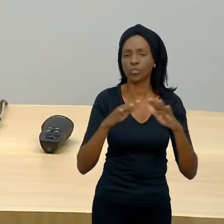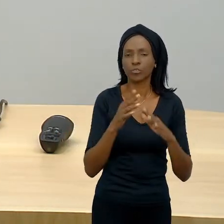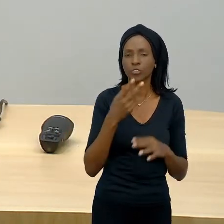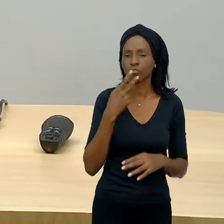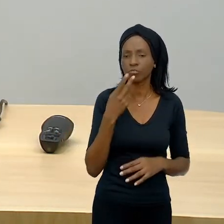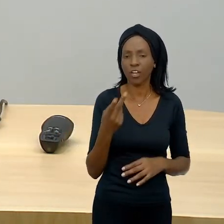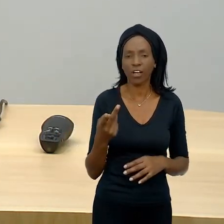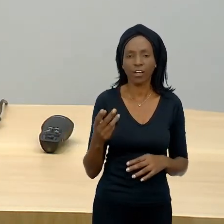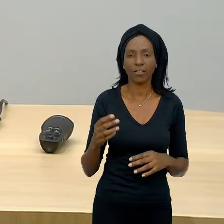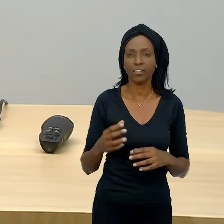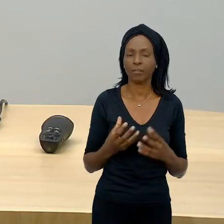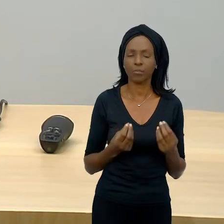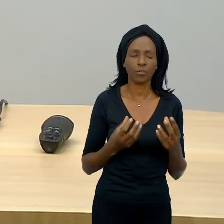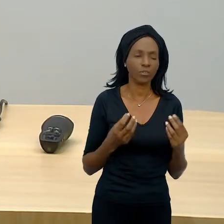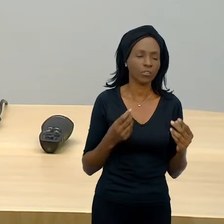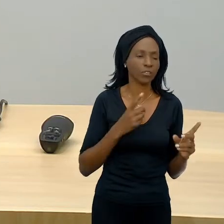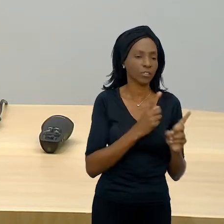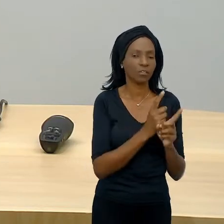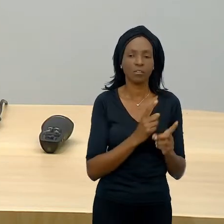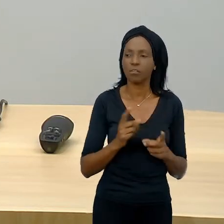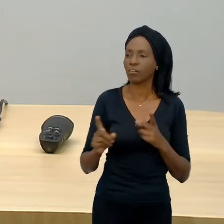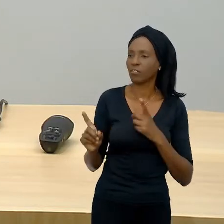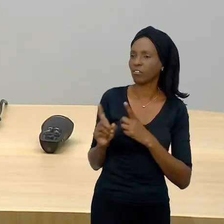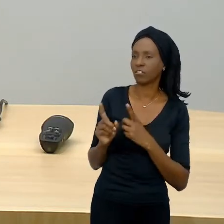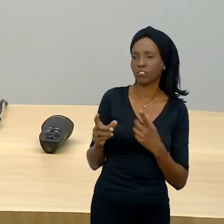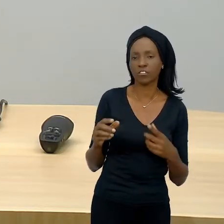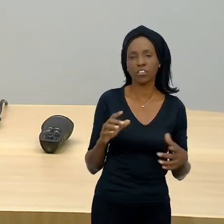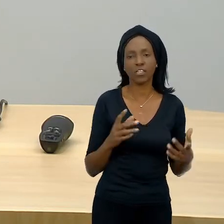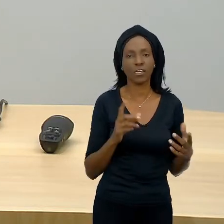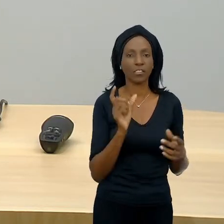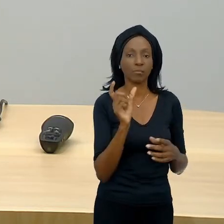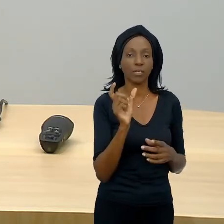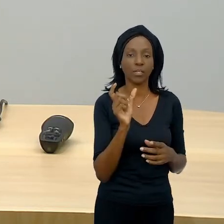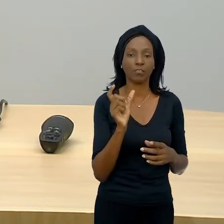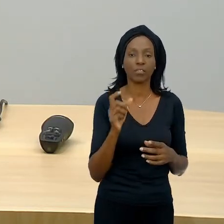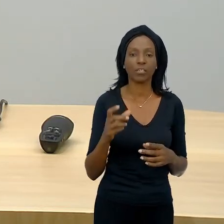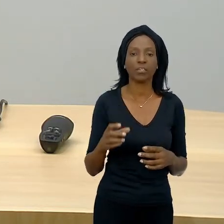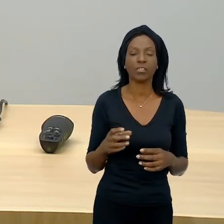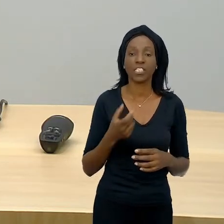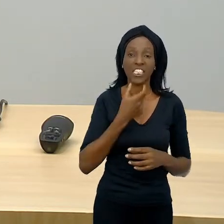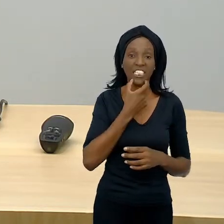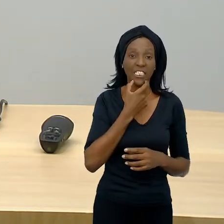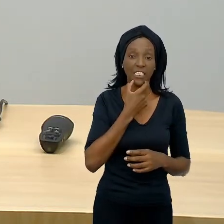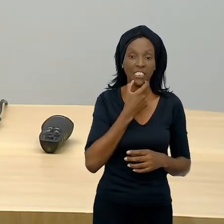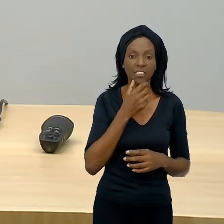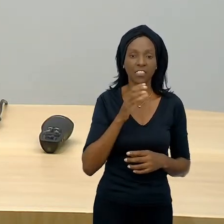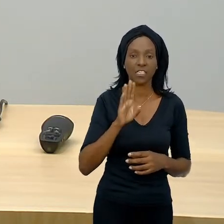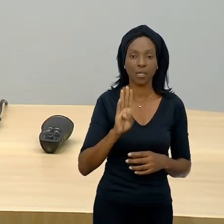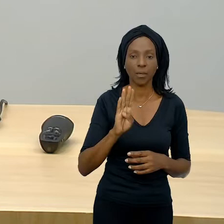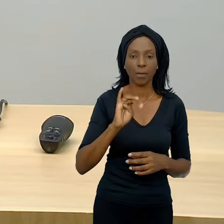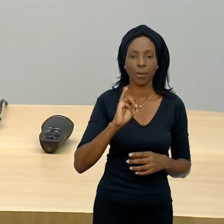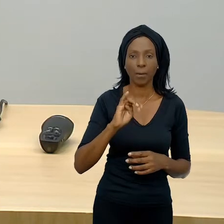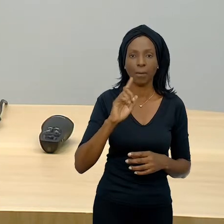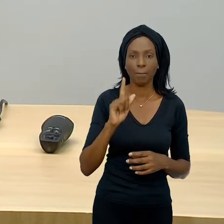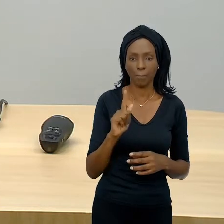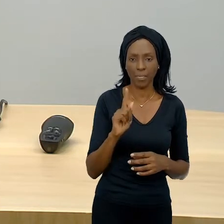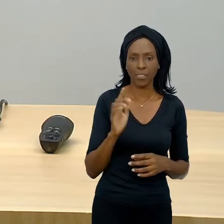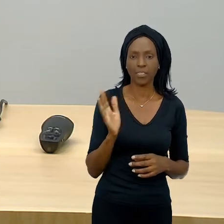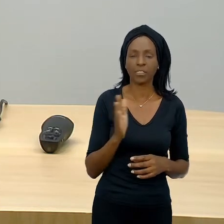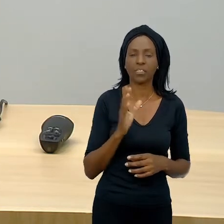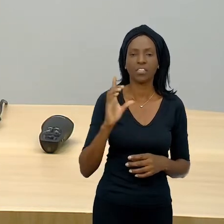mundo, aparece muito, né, na grande mídia, que é o termo, a expressão em inglês, Big Data, né,